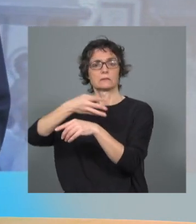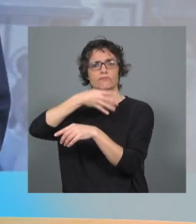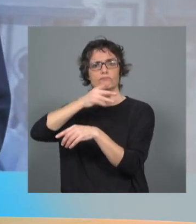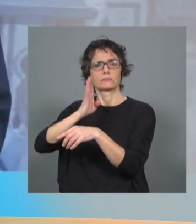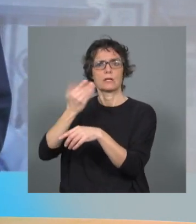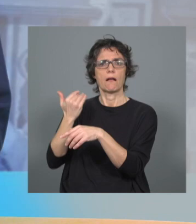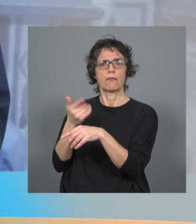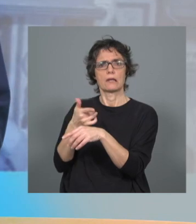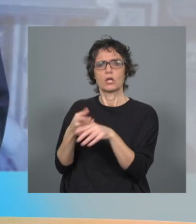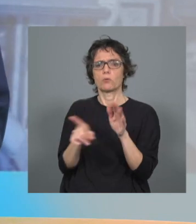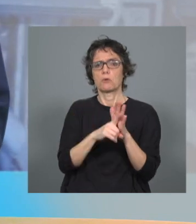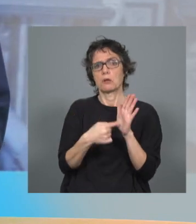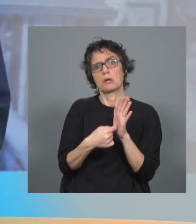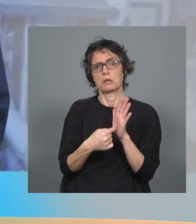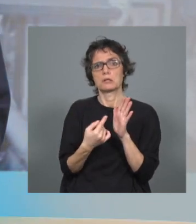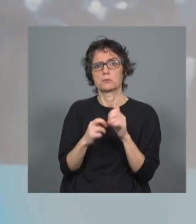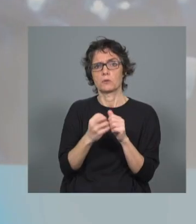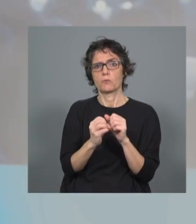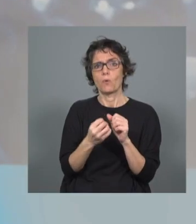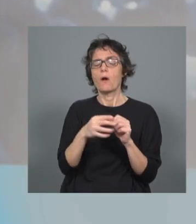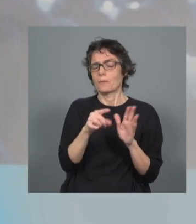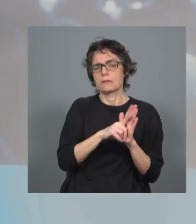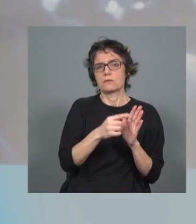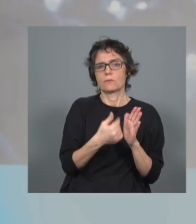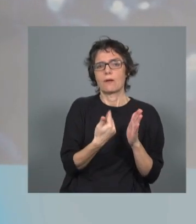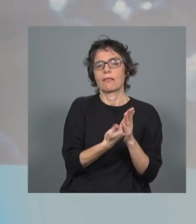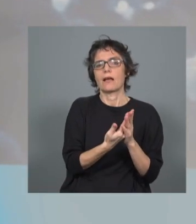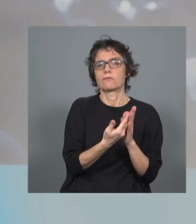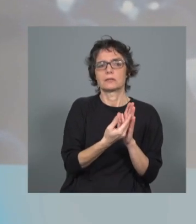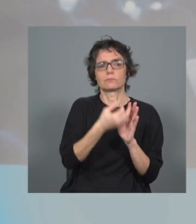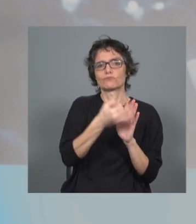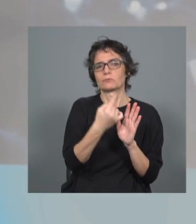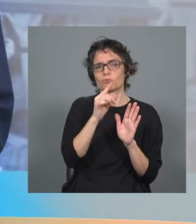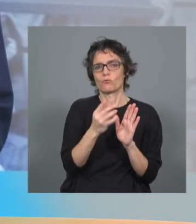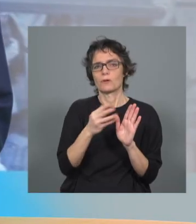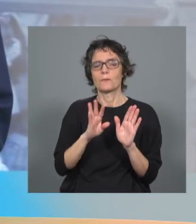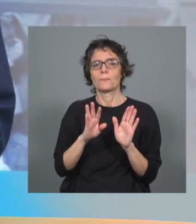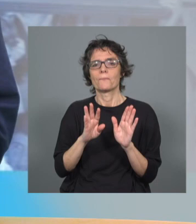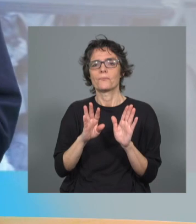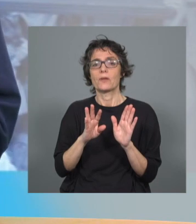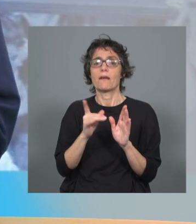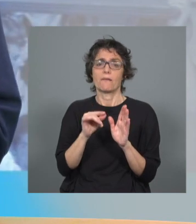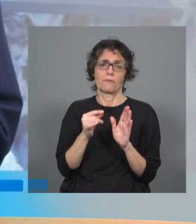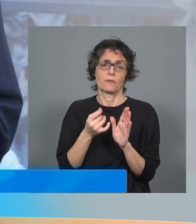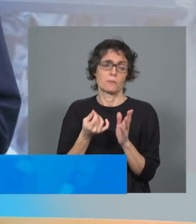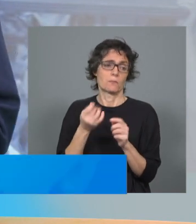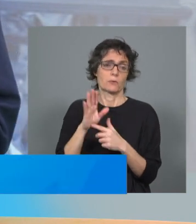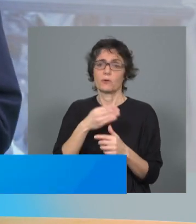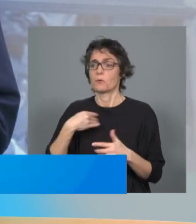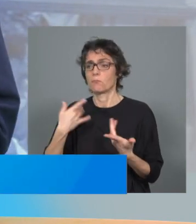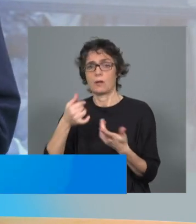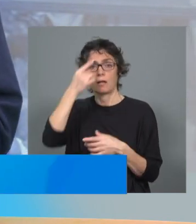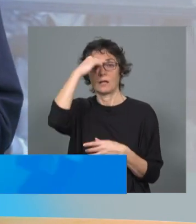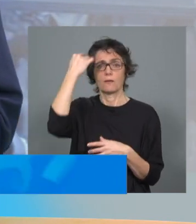era por isso que ela passava a ser uma boa lei, nós sabemos isso. E não era por isso que poderíamos dizer que se tinham enganado os médicos, as enfermeiras,